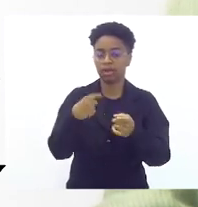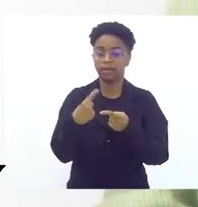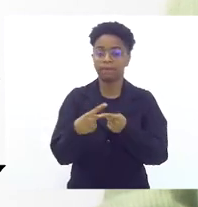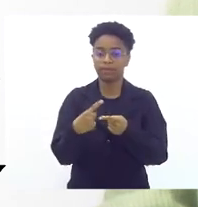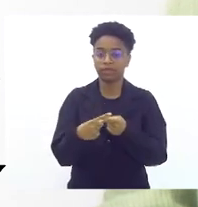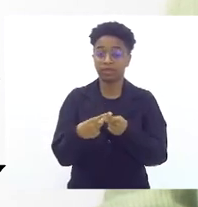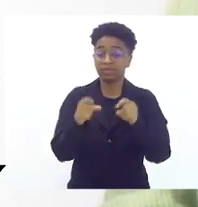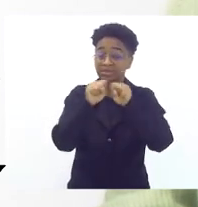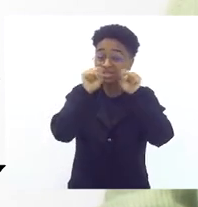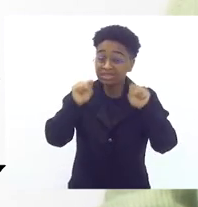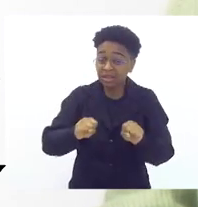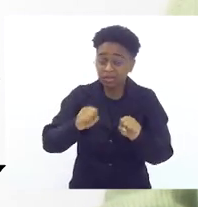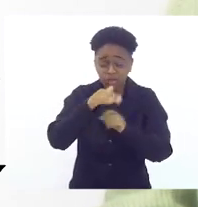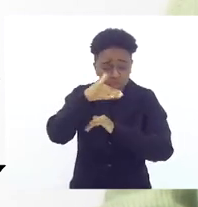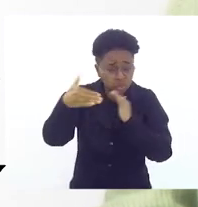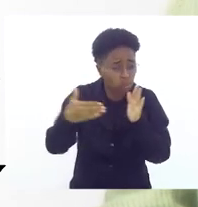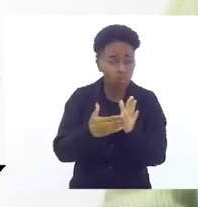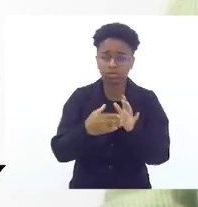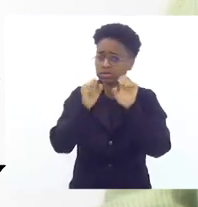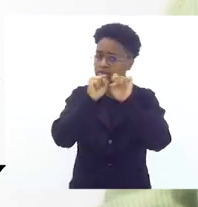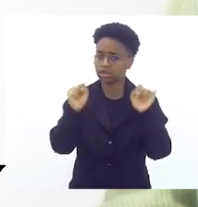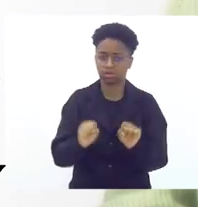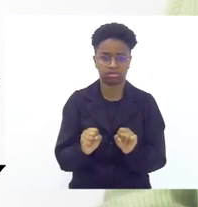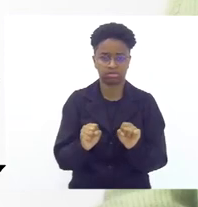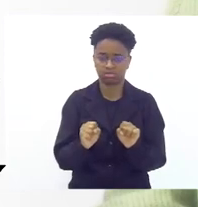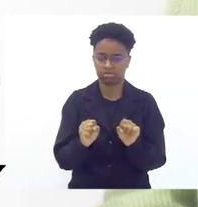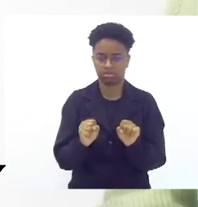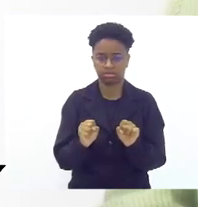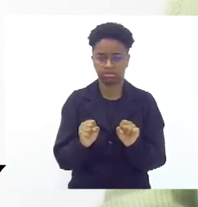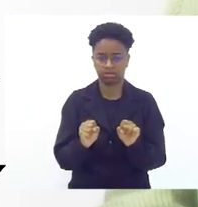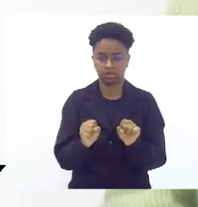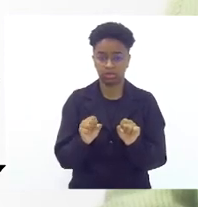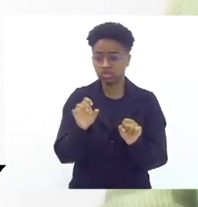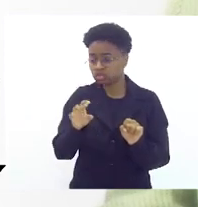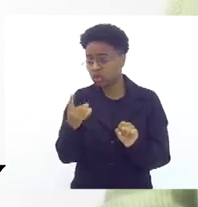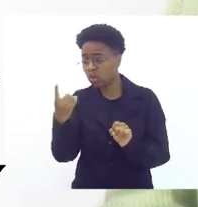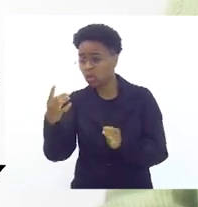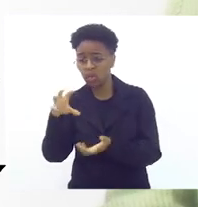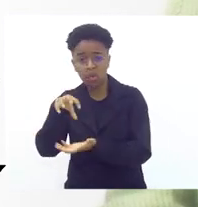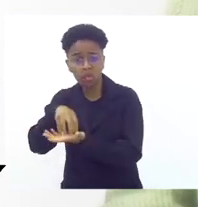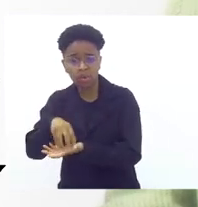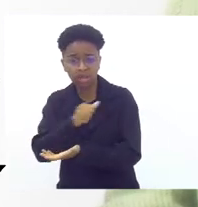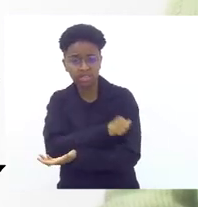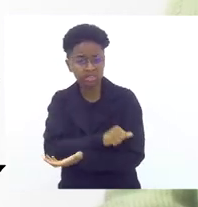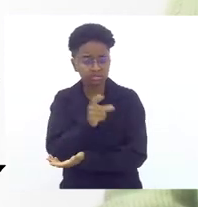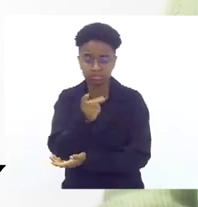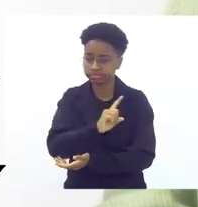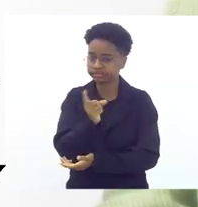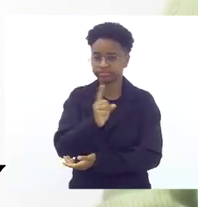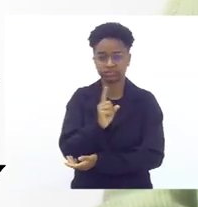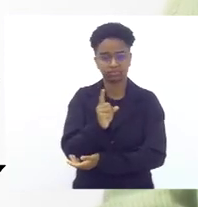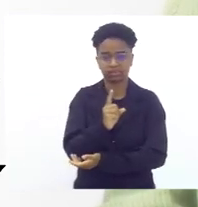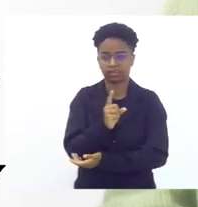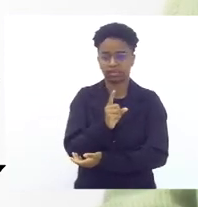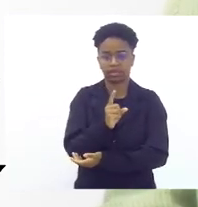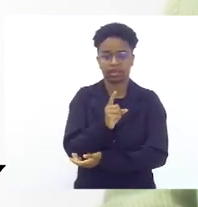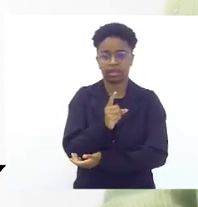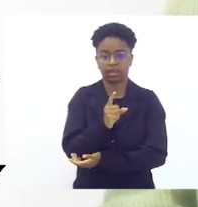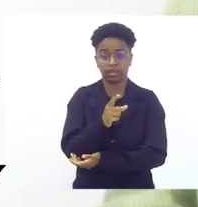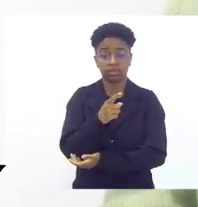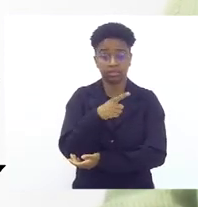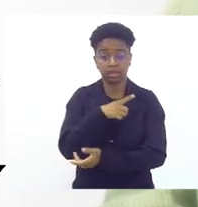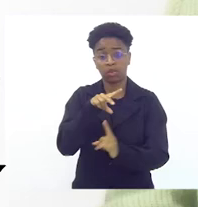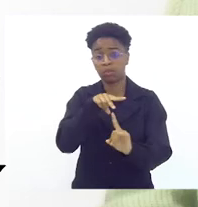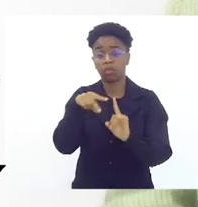o sistema inteiro de Justiça Criminal brasileiro não é só apemece não são só as PMs tem uma um